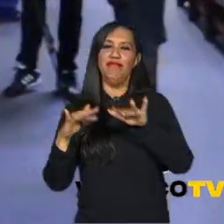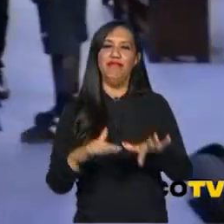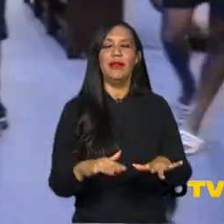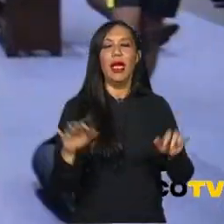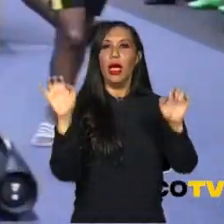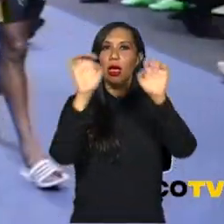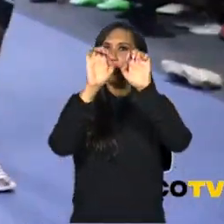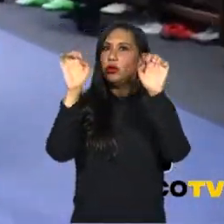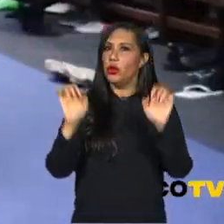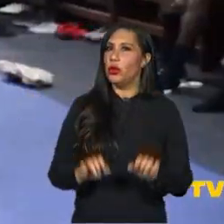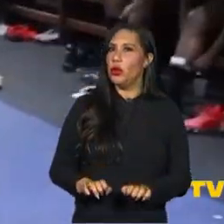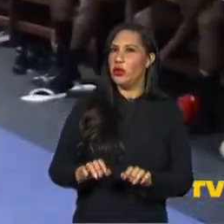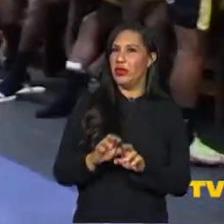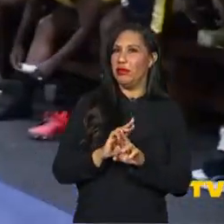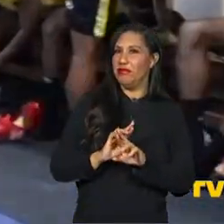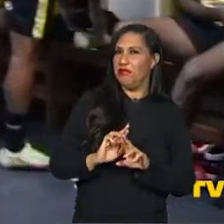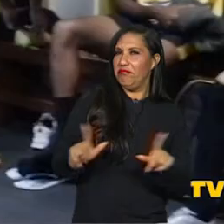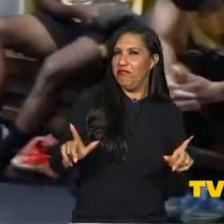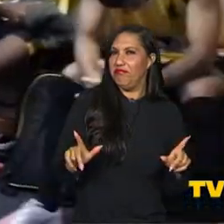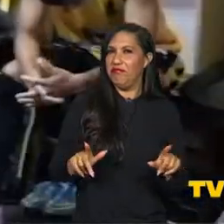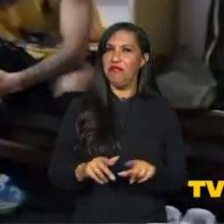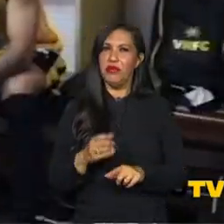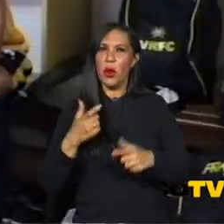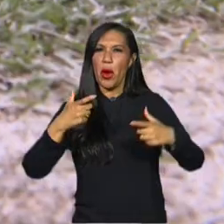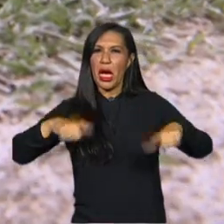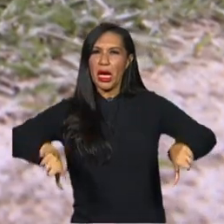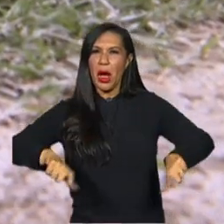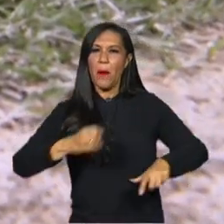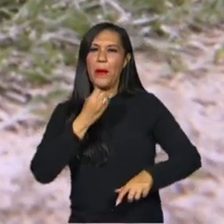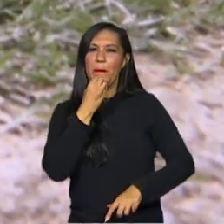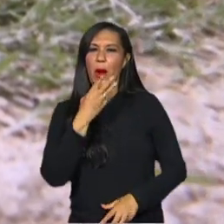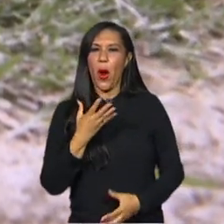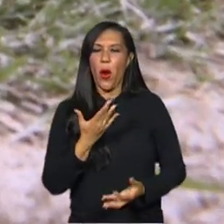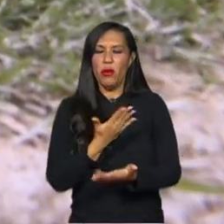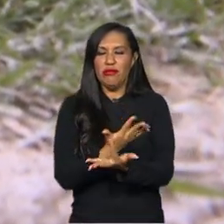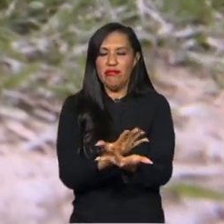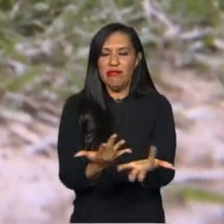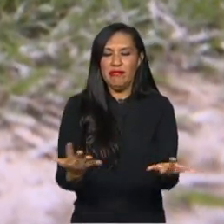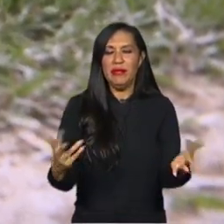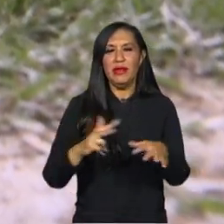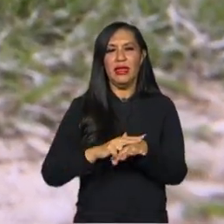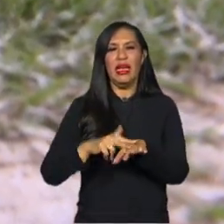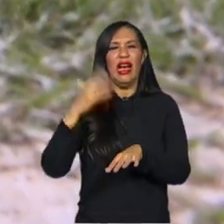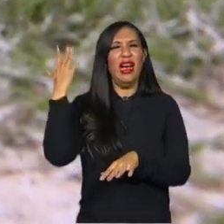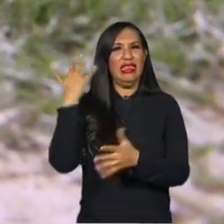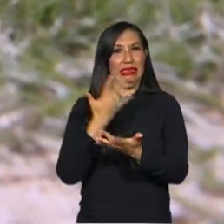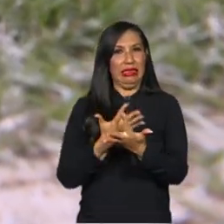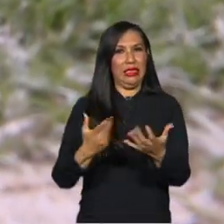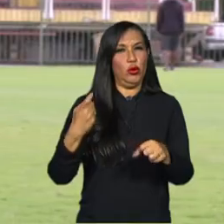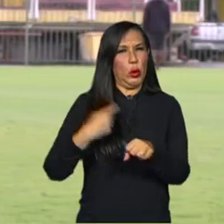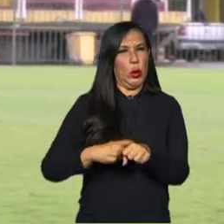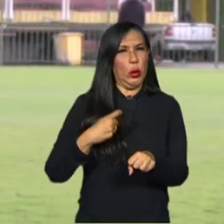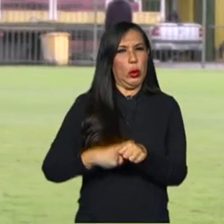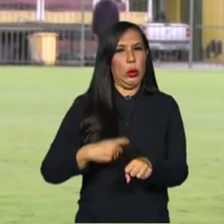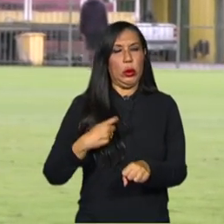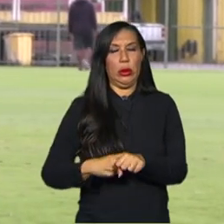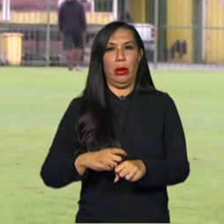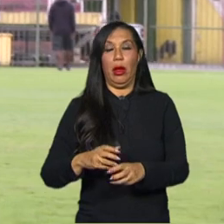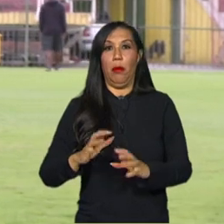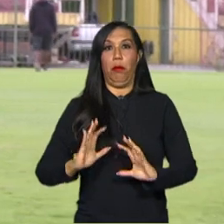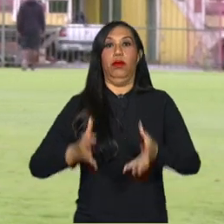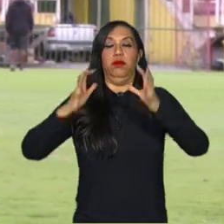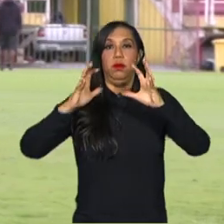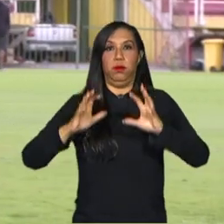estrutura, né, é outra, o campo muito melhor, né, o gramado muito melhor, porque antigamente o gramado era duro pra caramba, a bola quicava